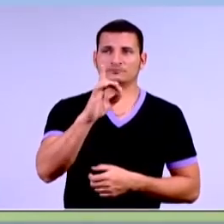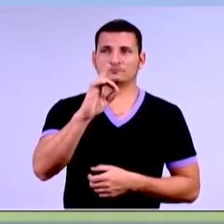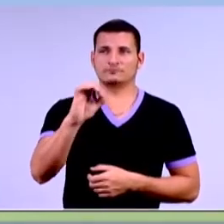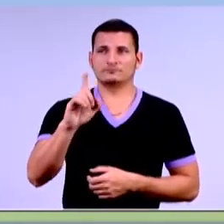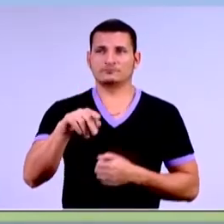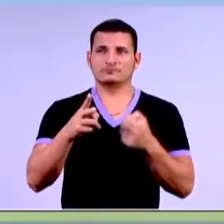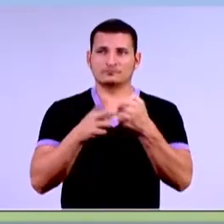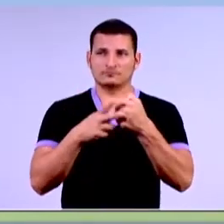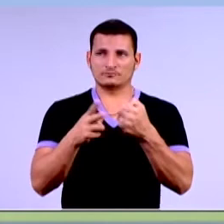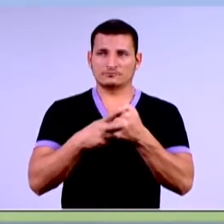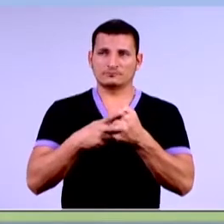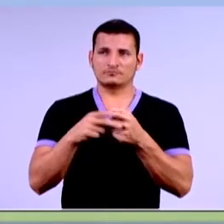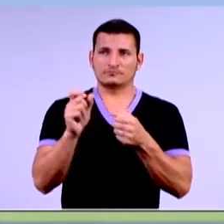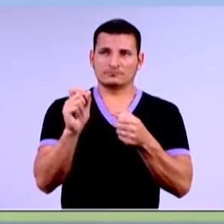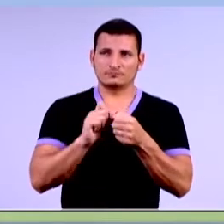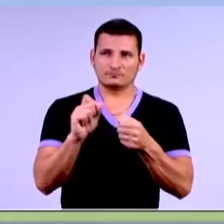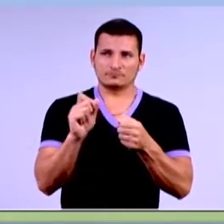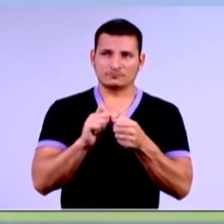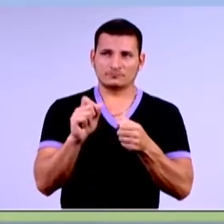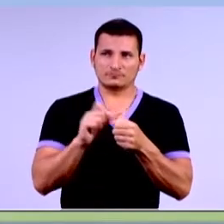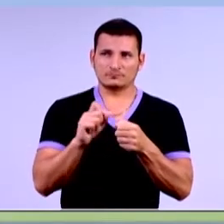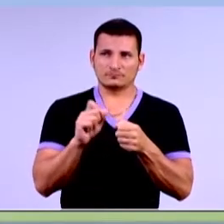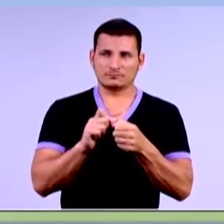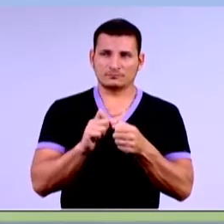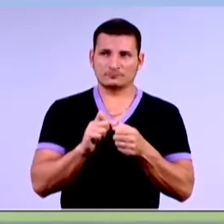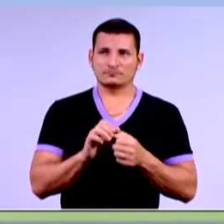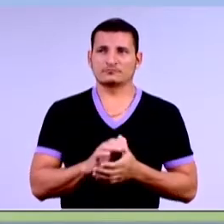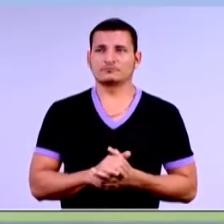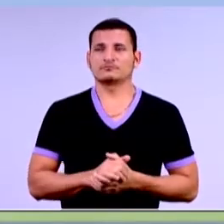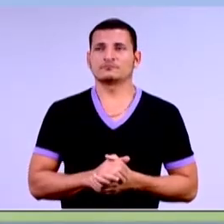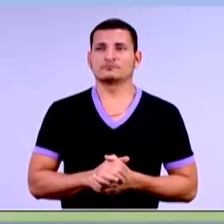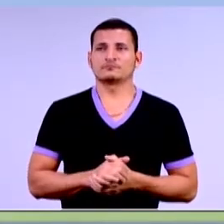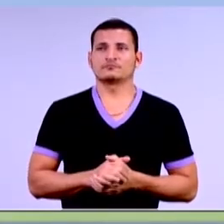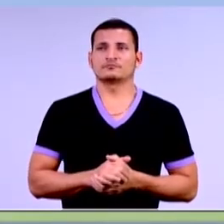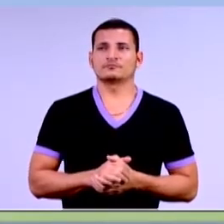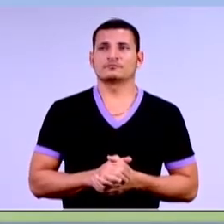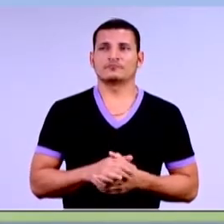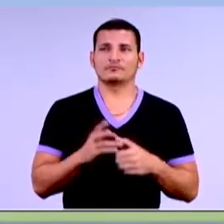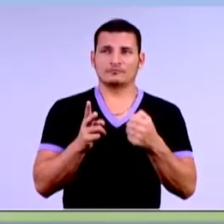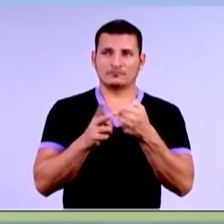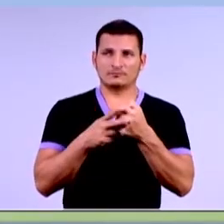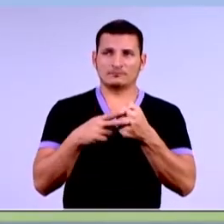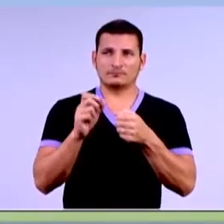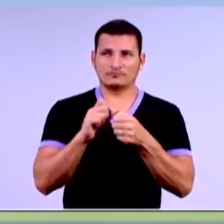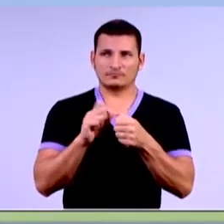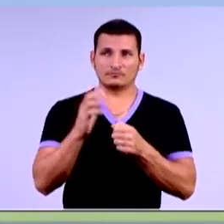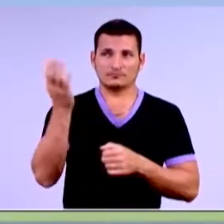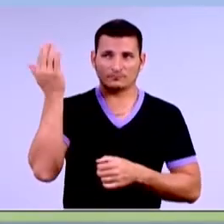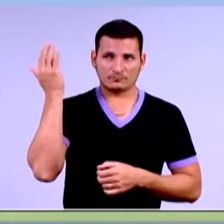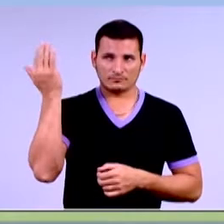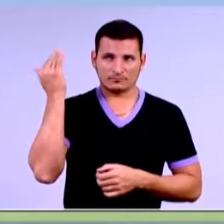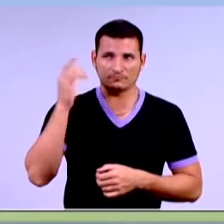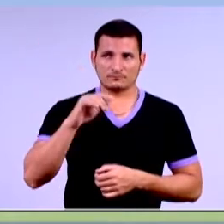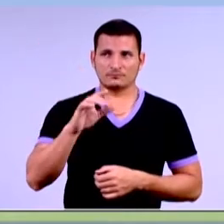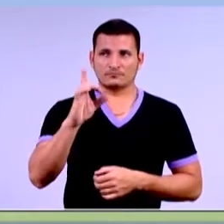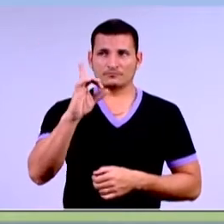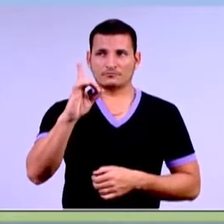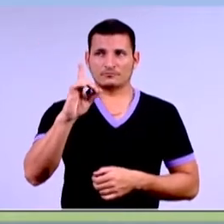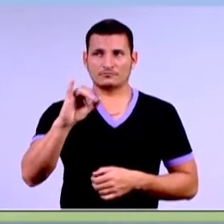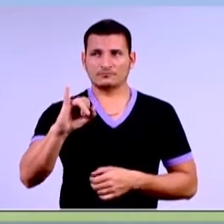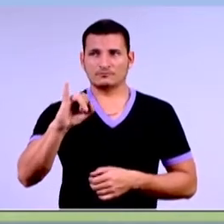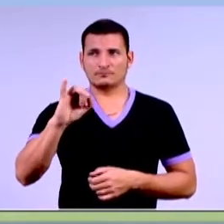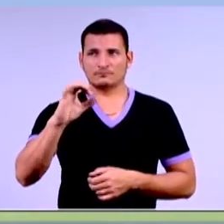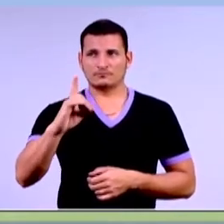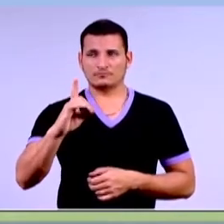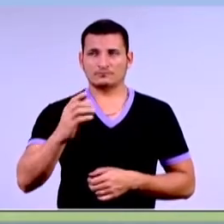armas dono era auxiliar também nós temos o dodô como verbo eo verbo fazer no passado ele fica de eu